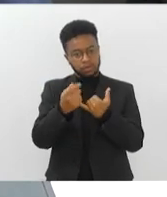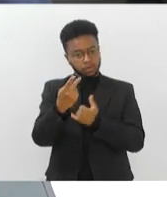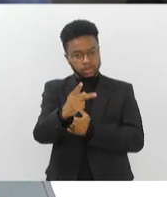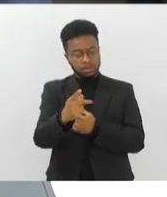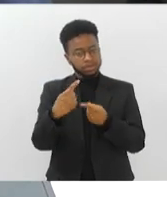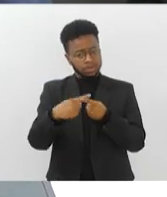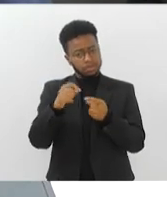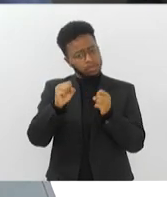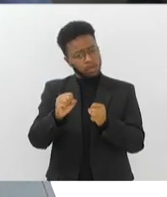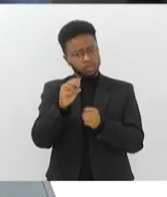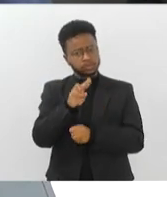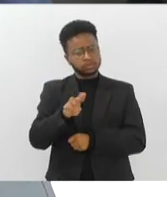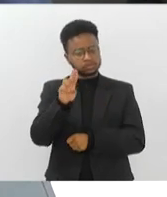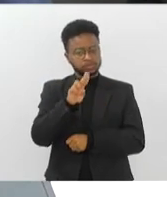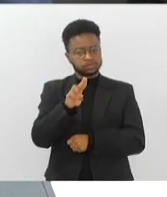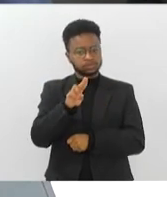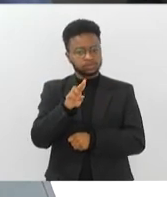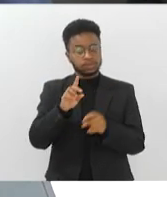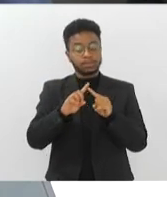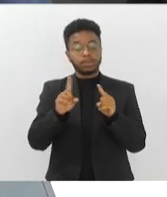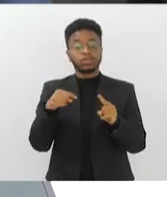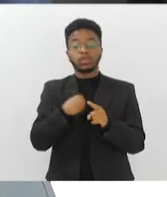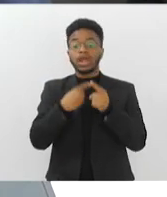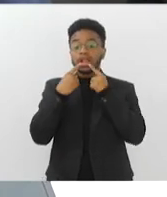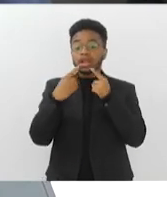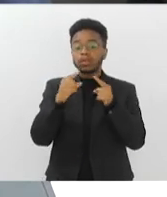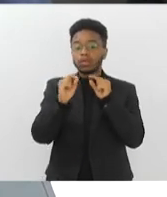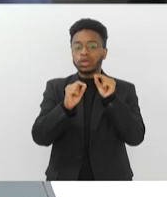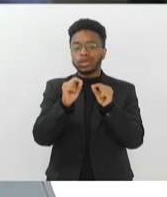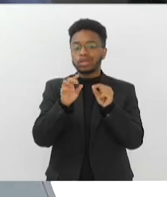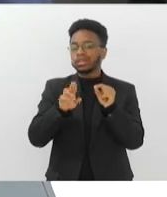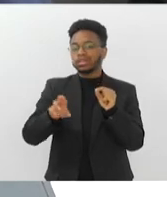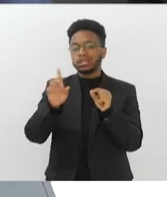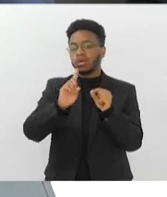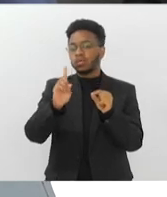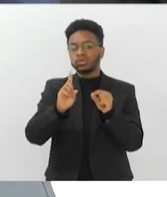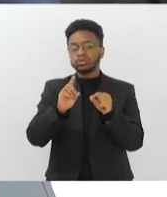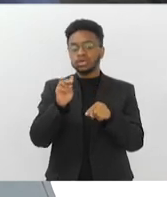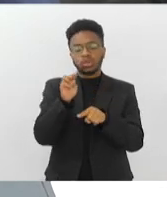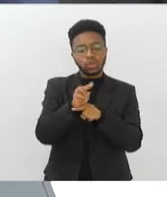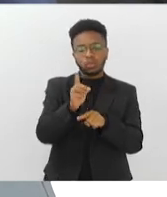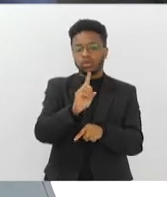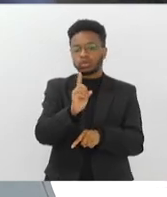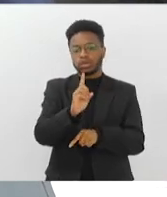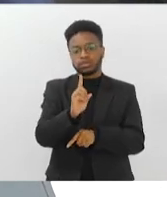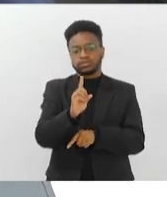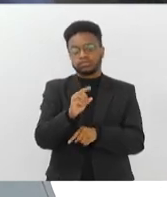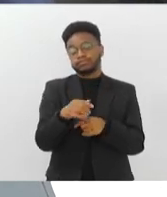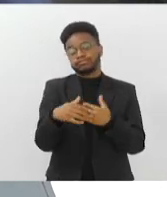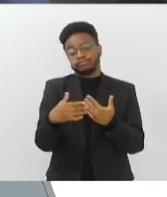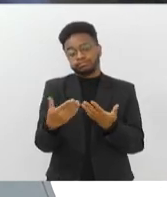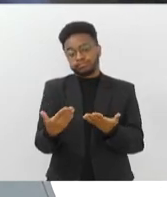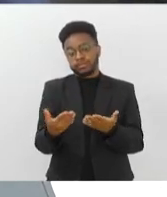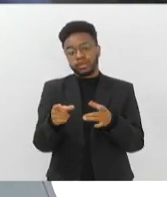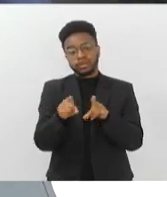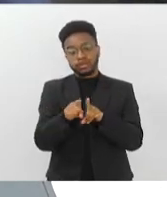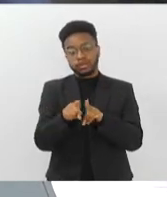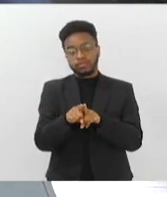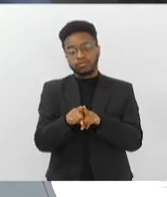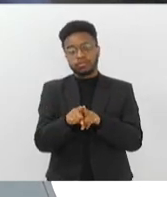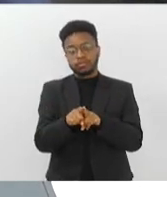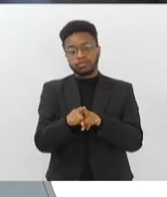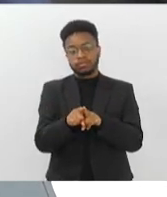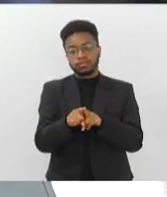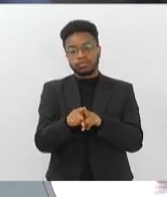ele pode usar. O que a gente reclama dele é que ele não usa, não conserva, enfim. E nem tampouco